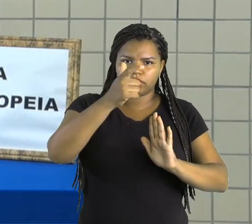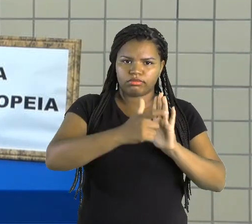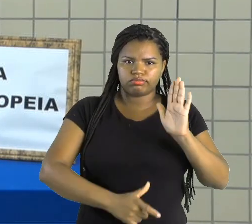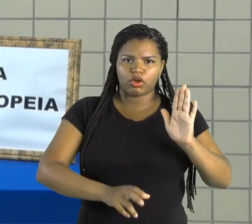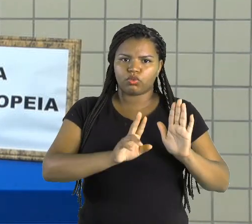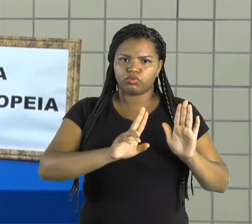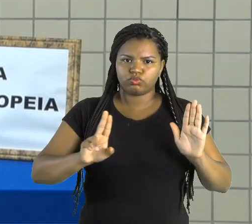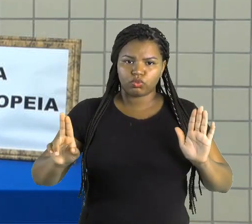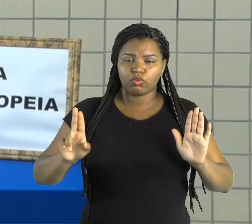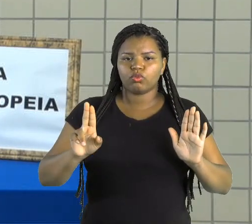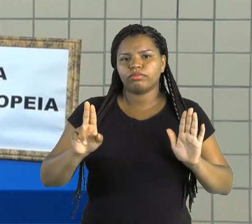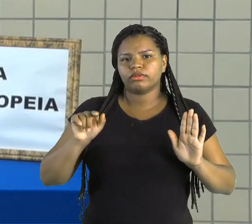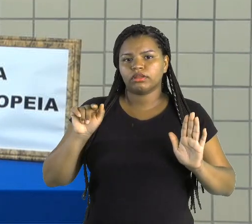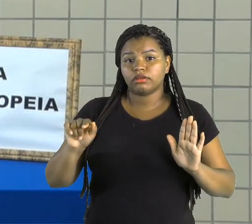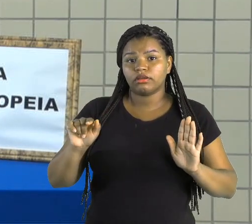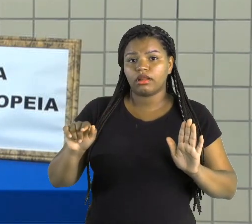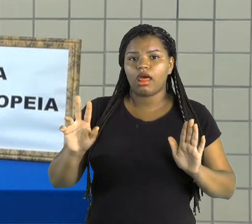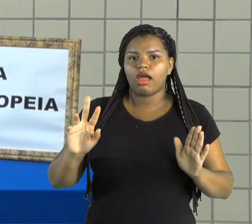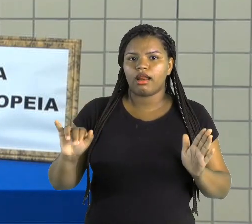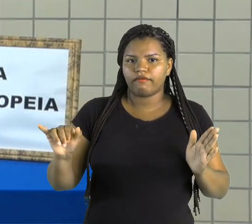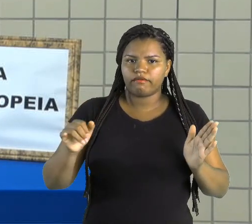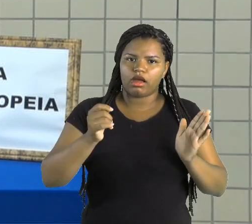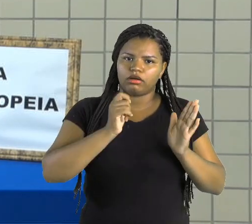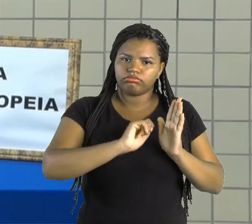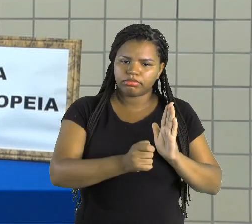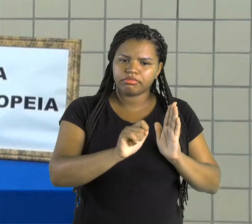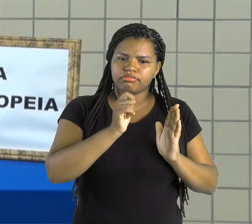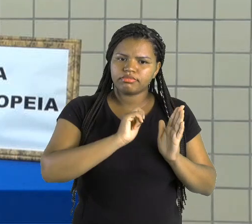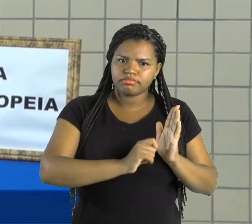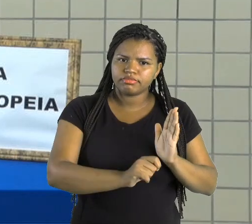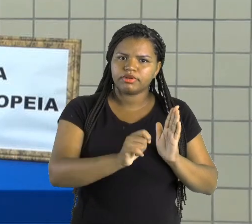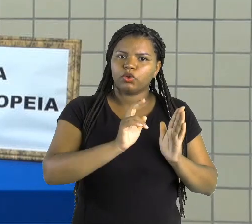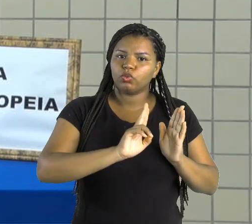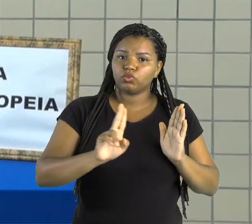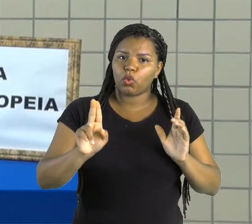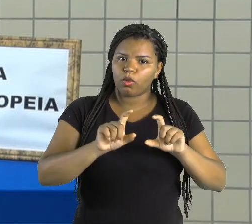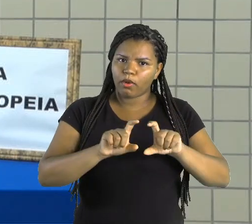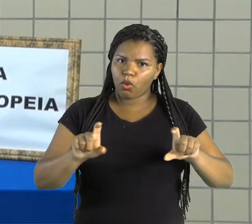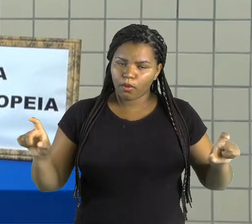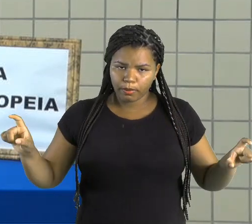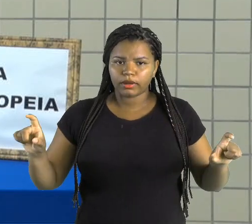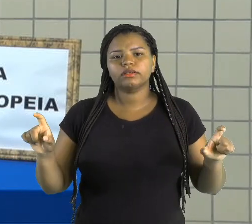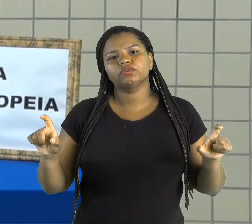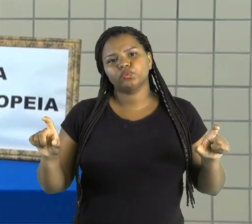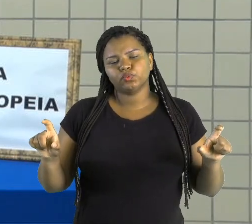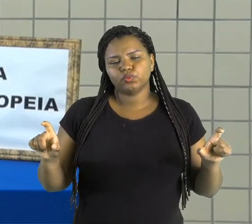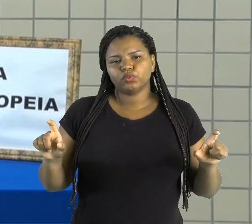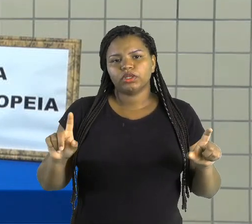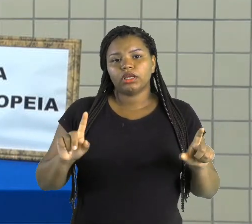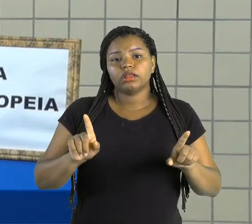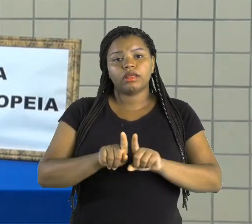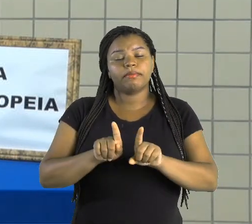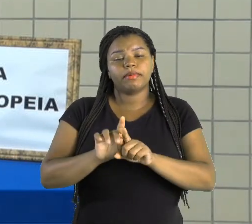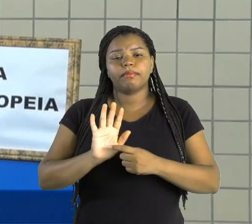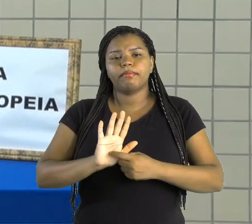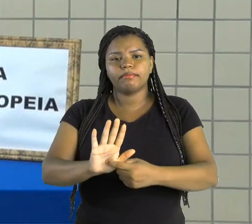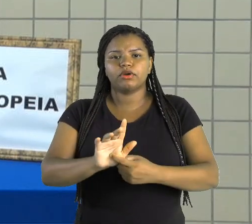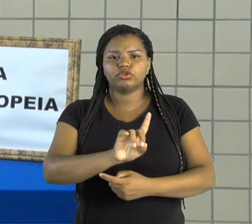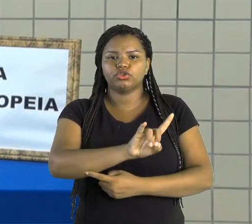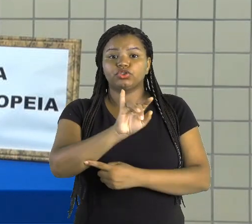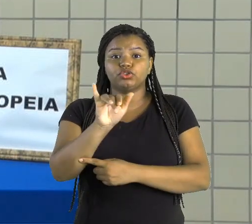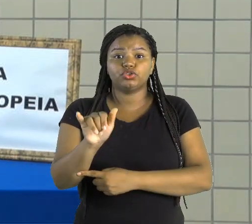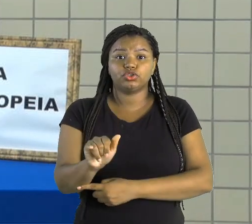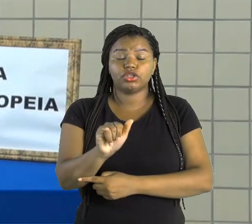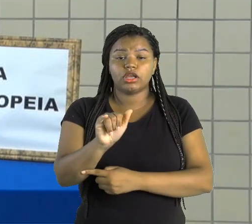dessa fichinha ela vai realizar a escrita do seu nome completo. Mostre também para ela a data do dia da realização